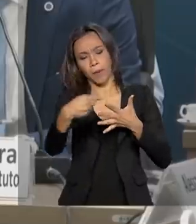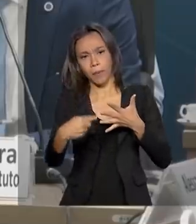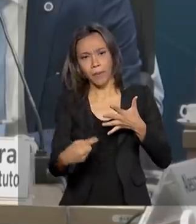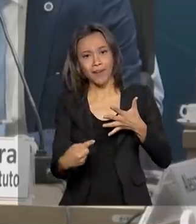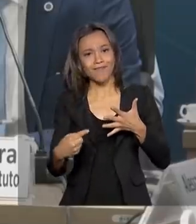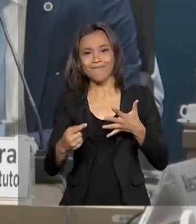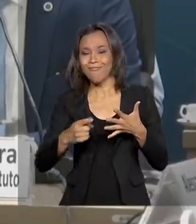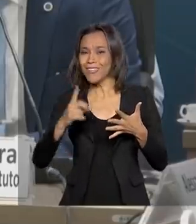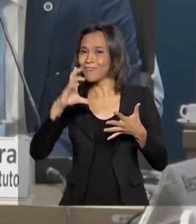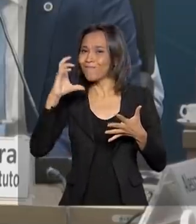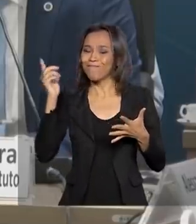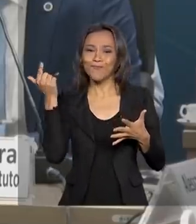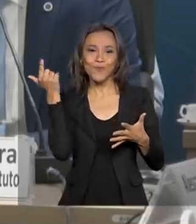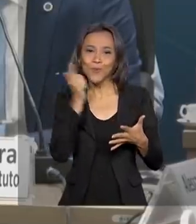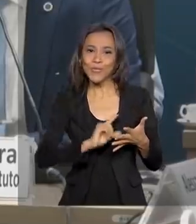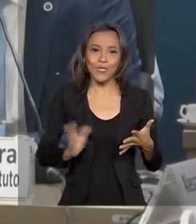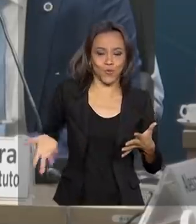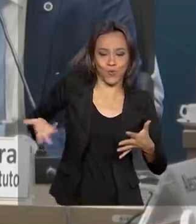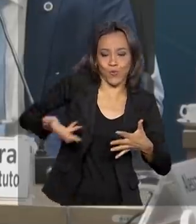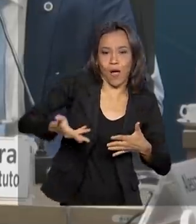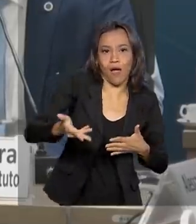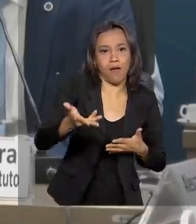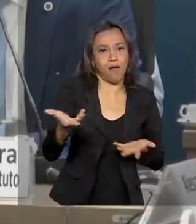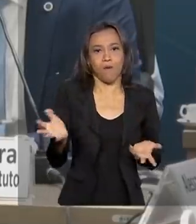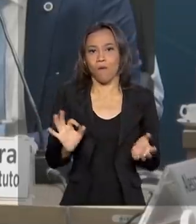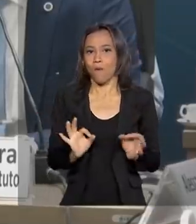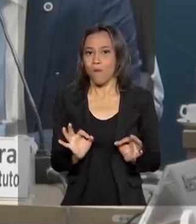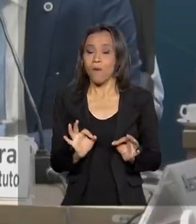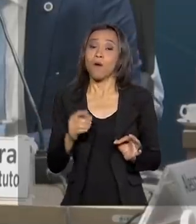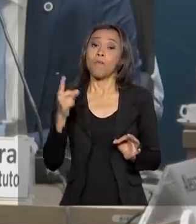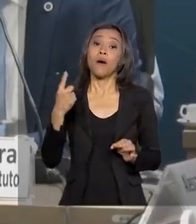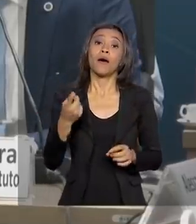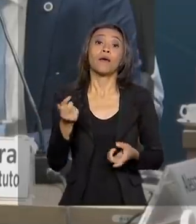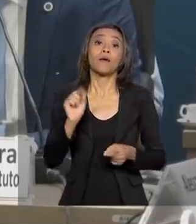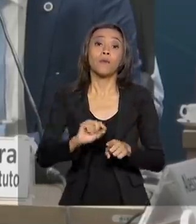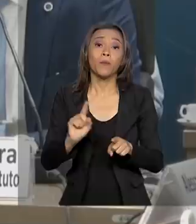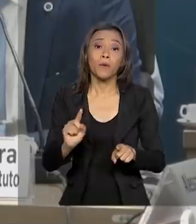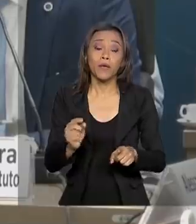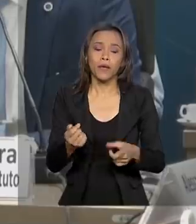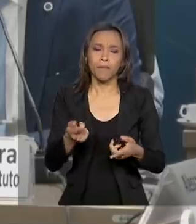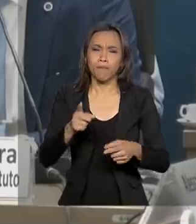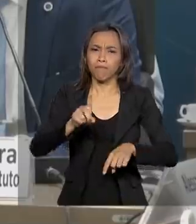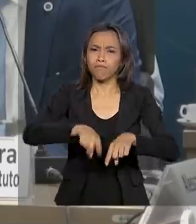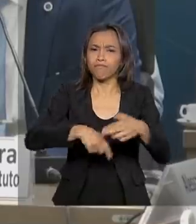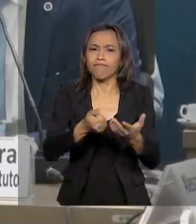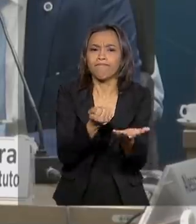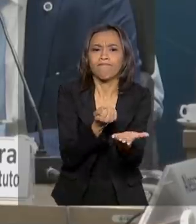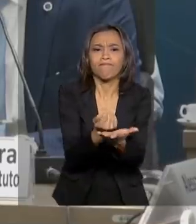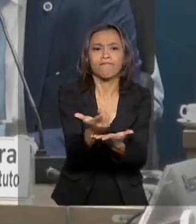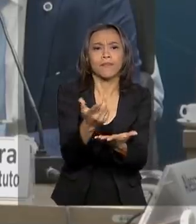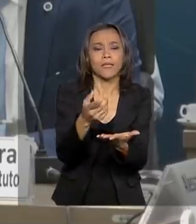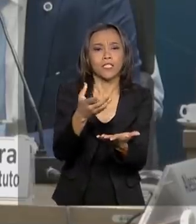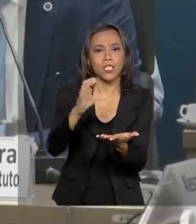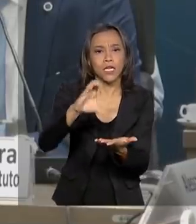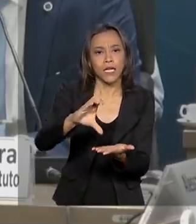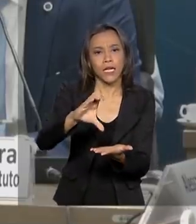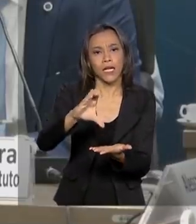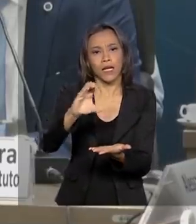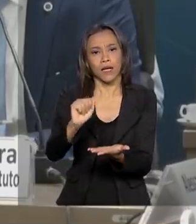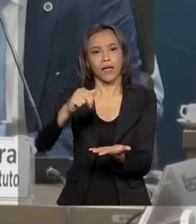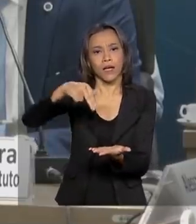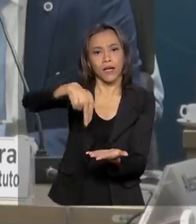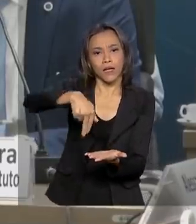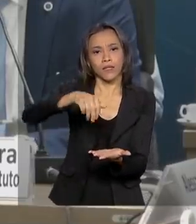suficientes para agilizar as autorizações para importações de produtos derivados de canábis por pessoas físicas. E, como